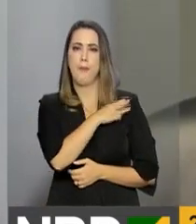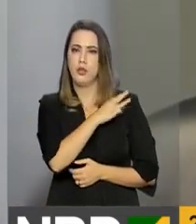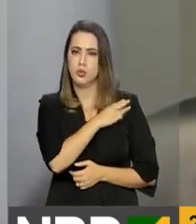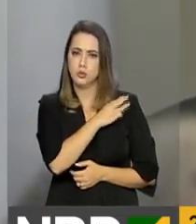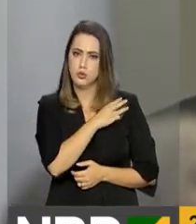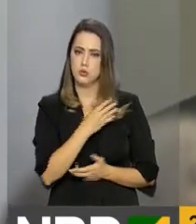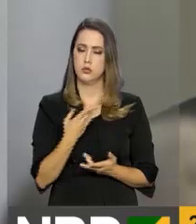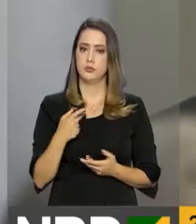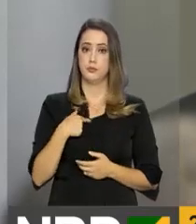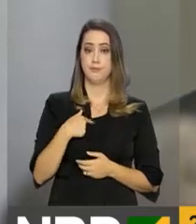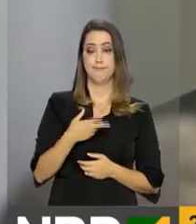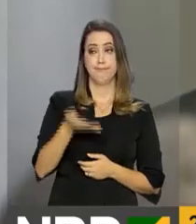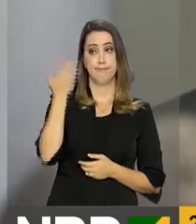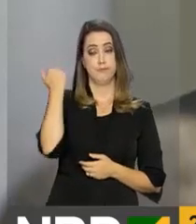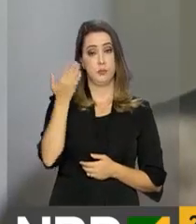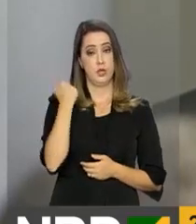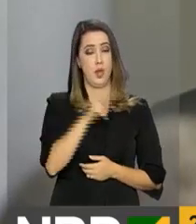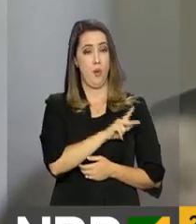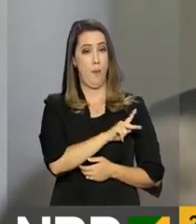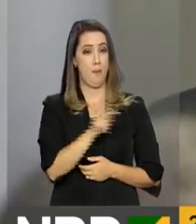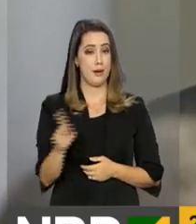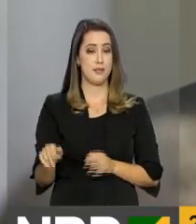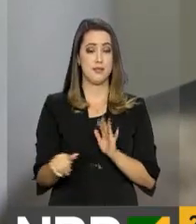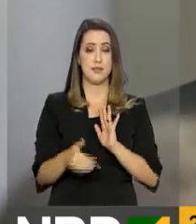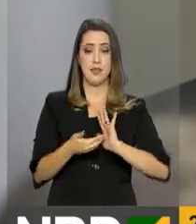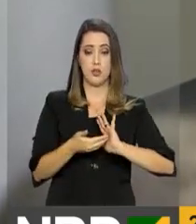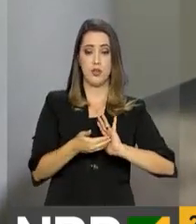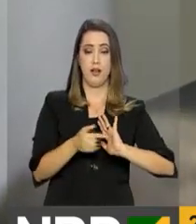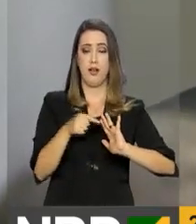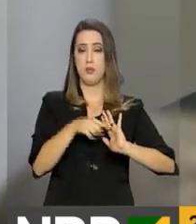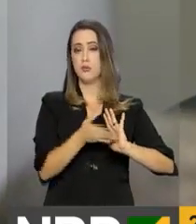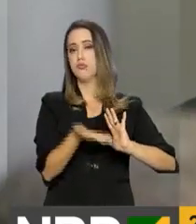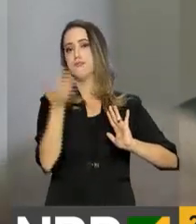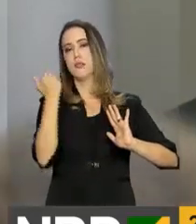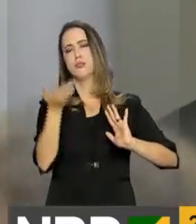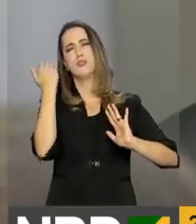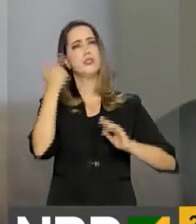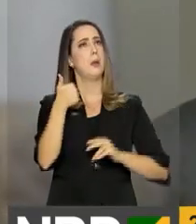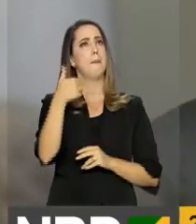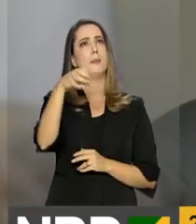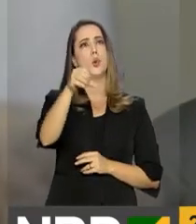eu fui presidente da Câmara dos Deputados a primeira vez, Abrão, em